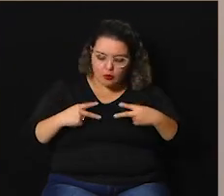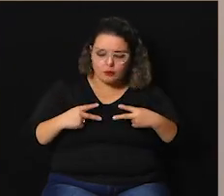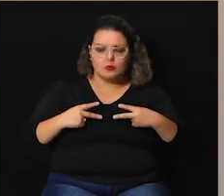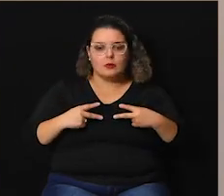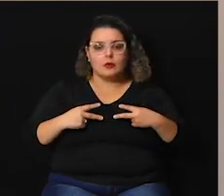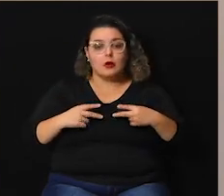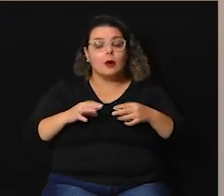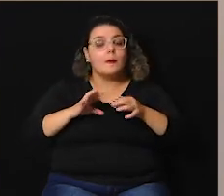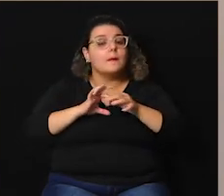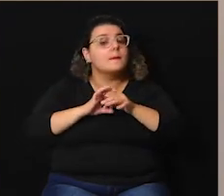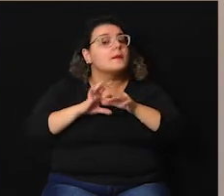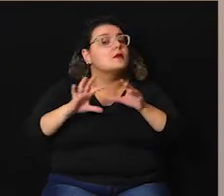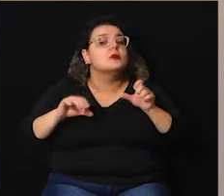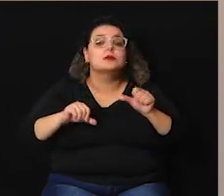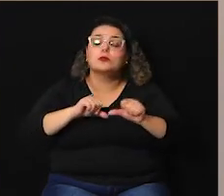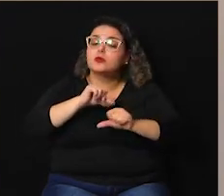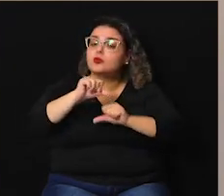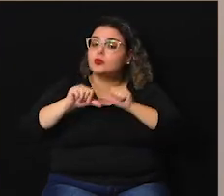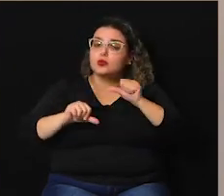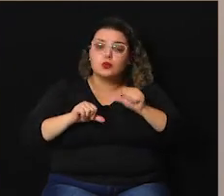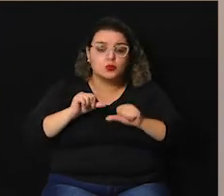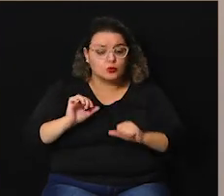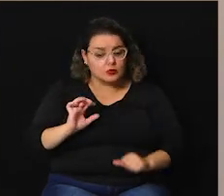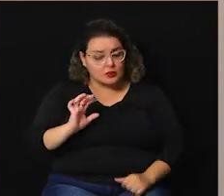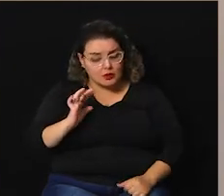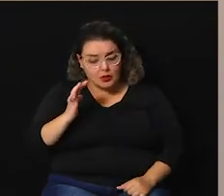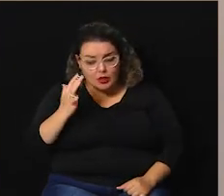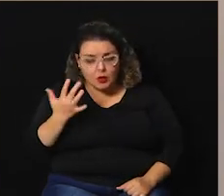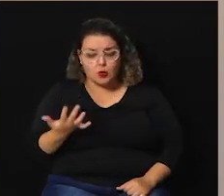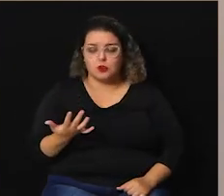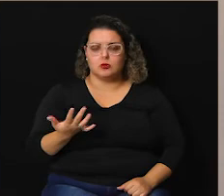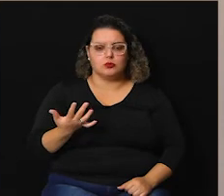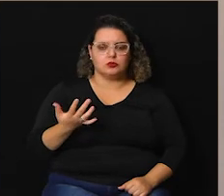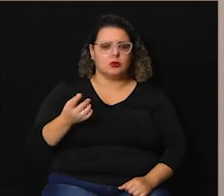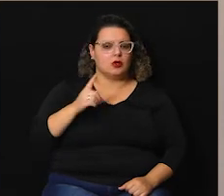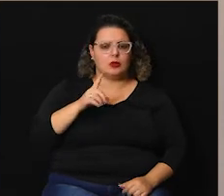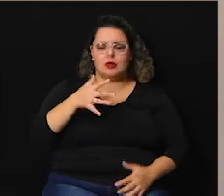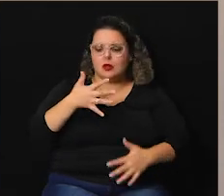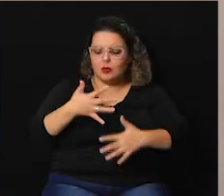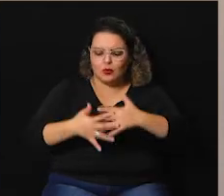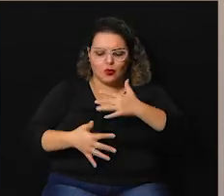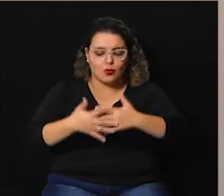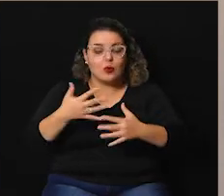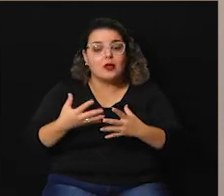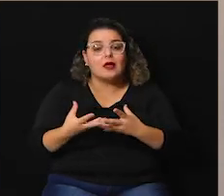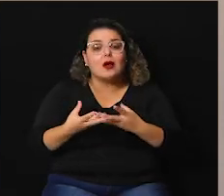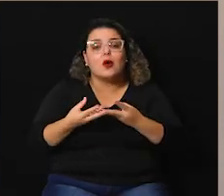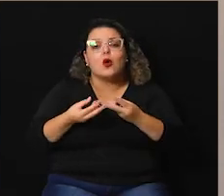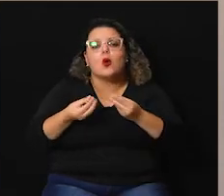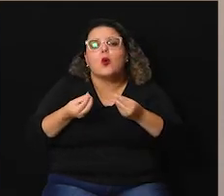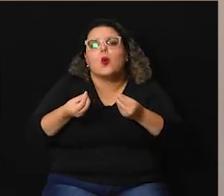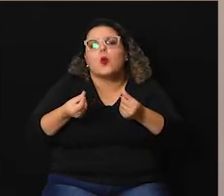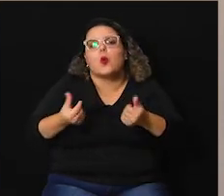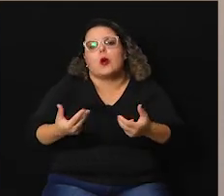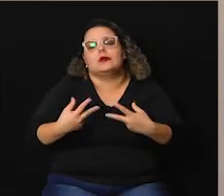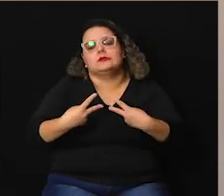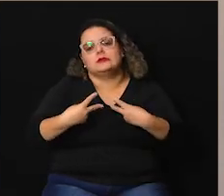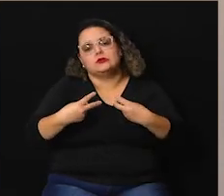mesmos. Permitam que mudanças que estejam acontecendo não interfiram na qualidade da